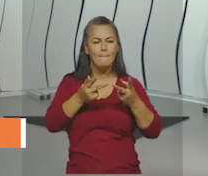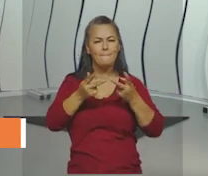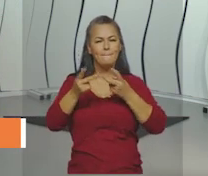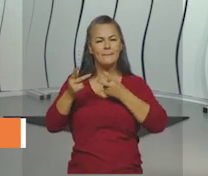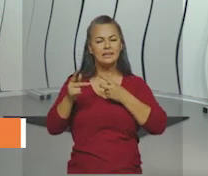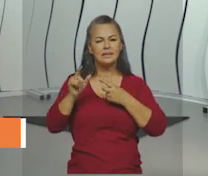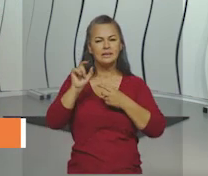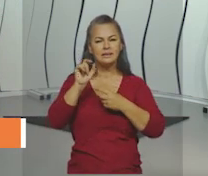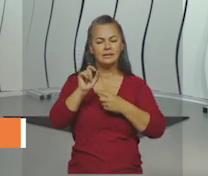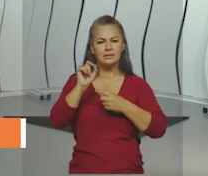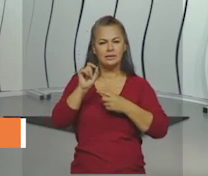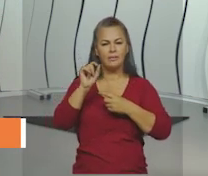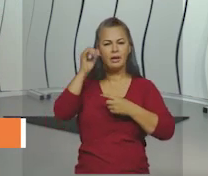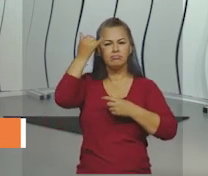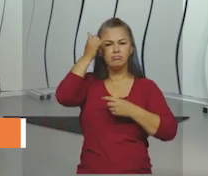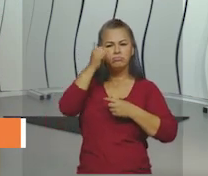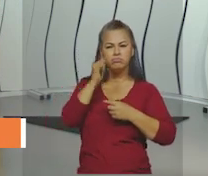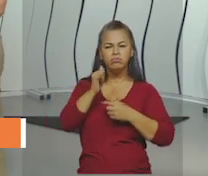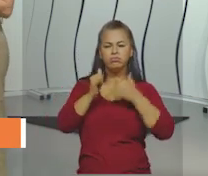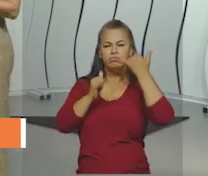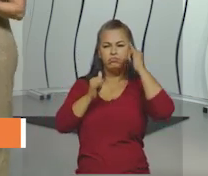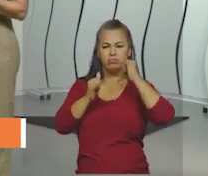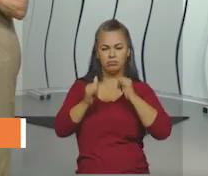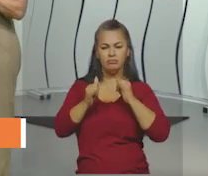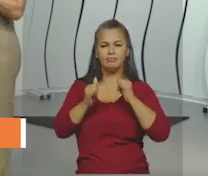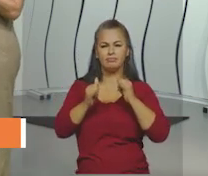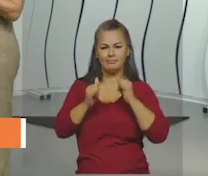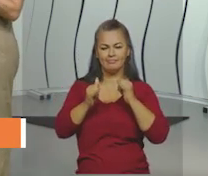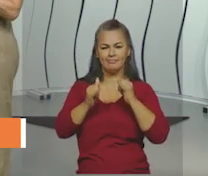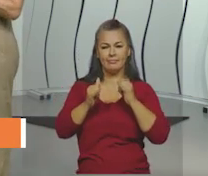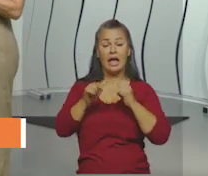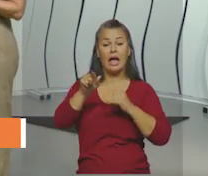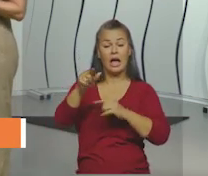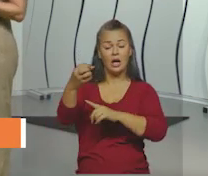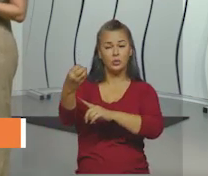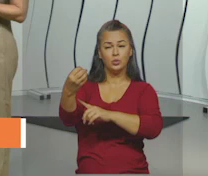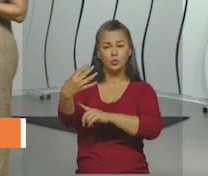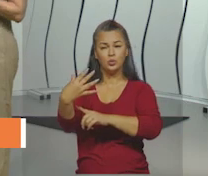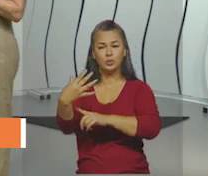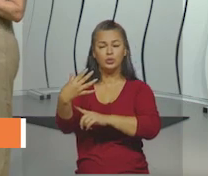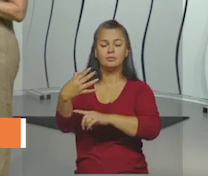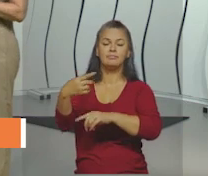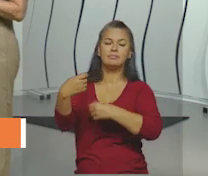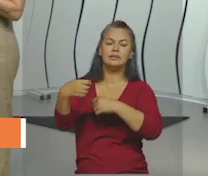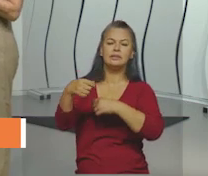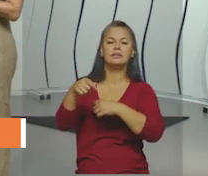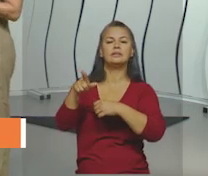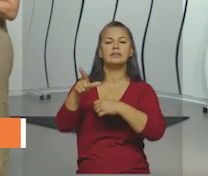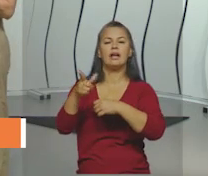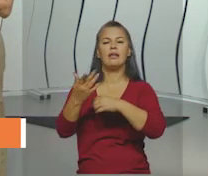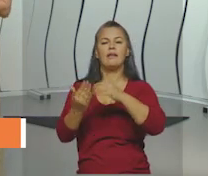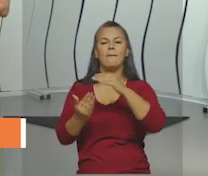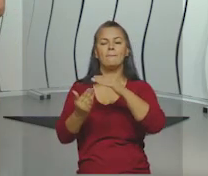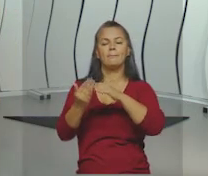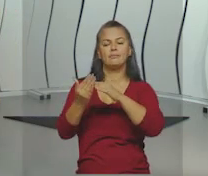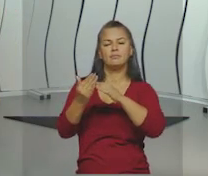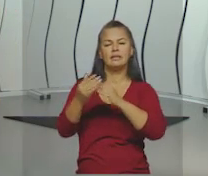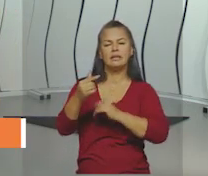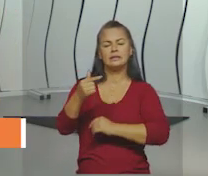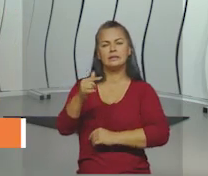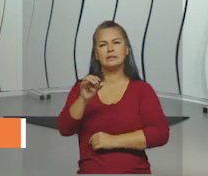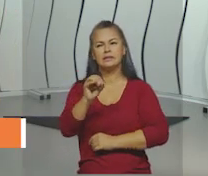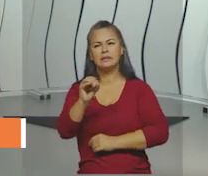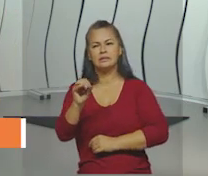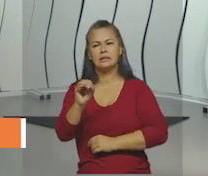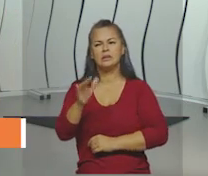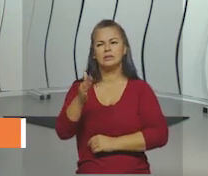espectro eletromagnético, tá? Essa luz tem que ter em torno aí de 700 a 400 nanômetros, tá? Que é a